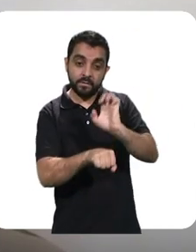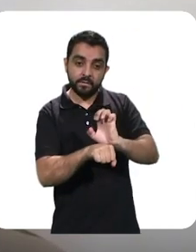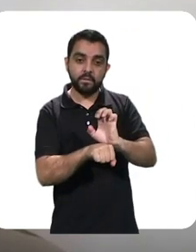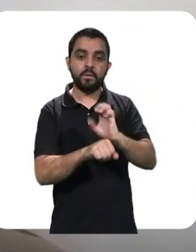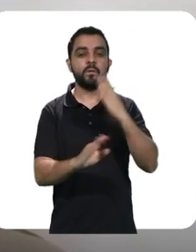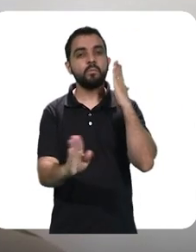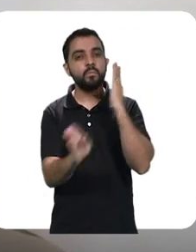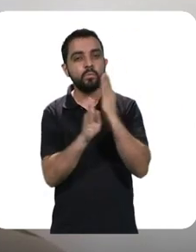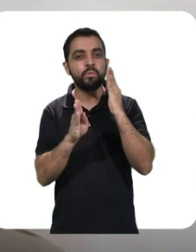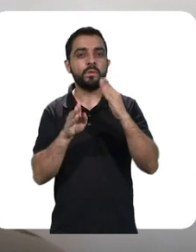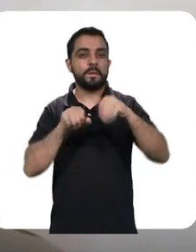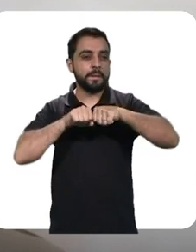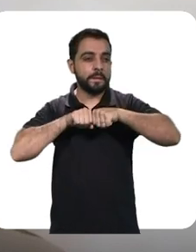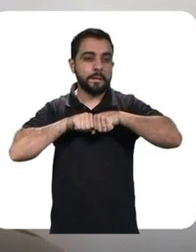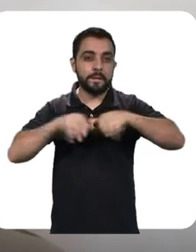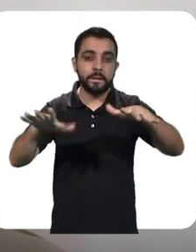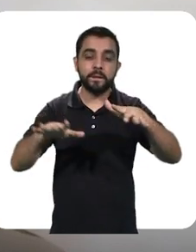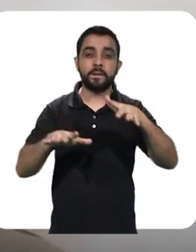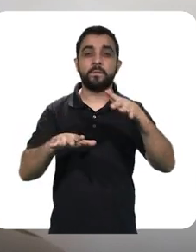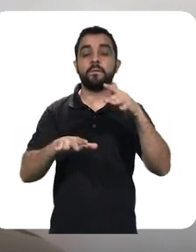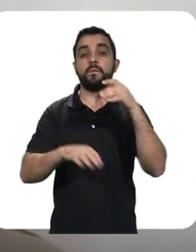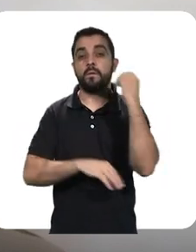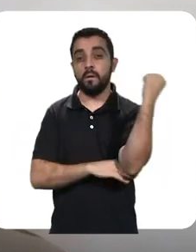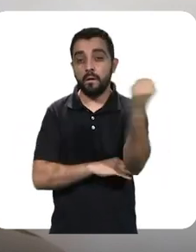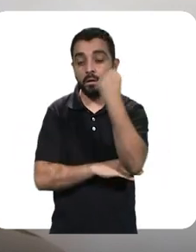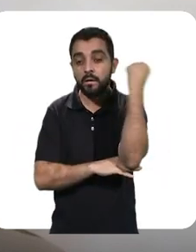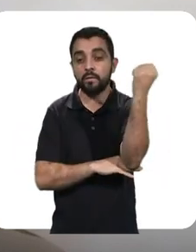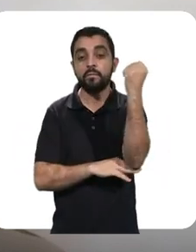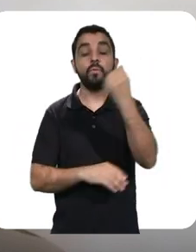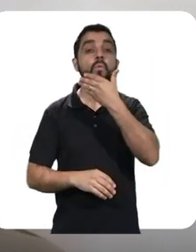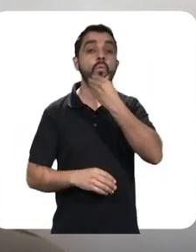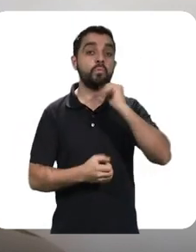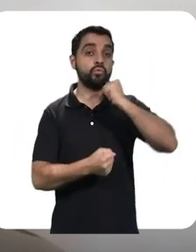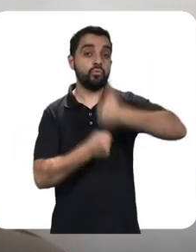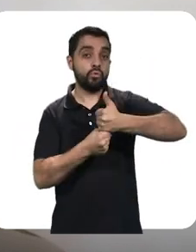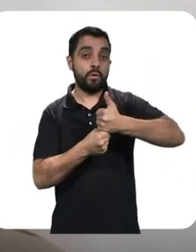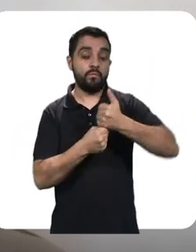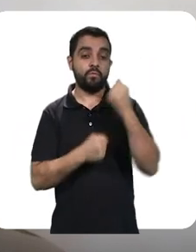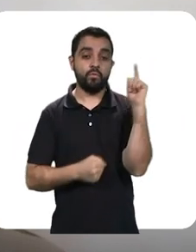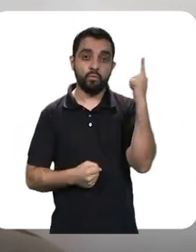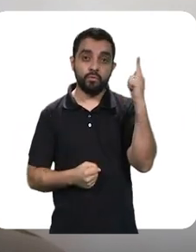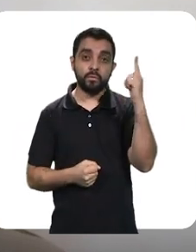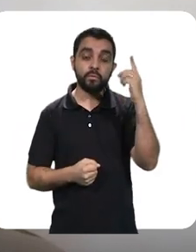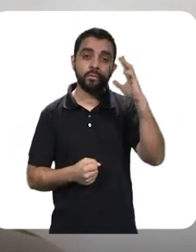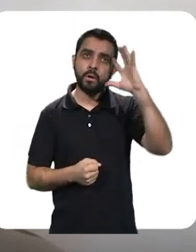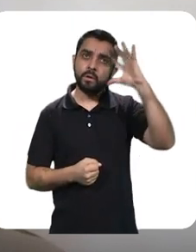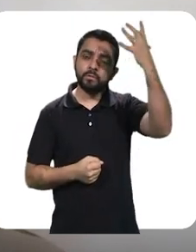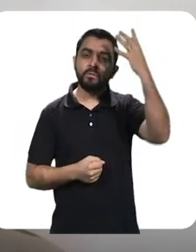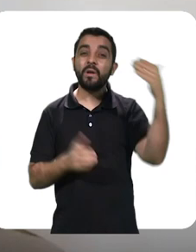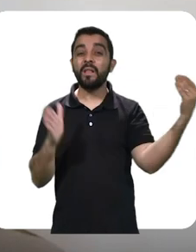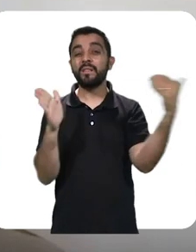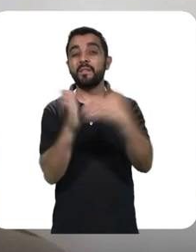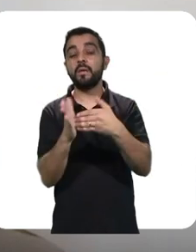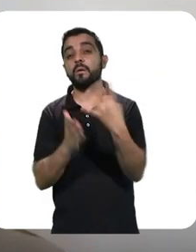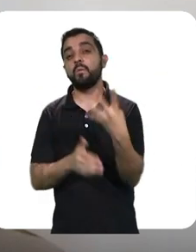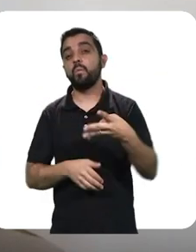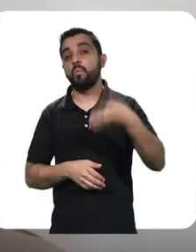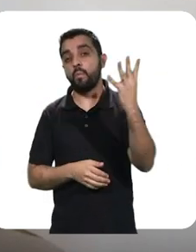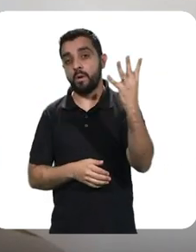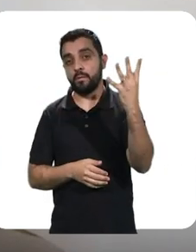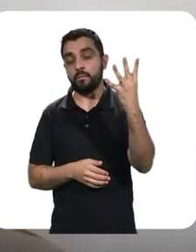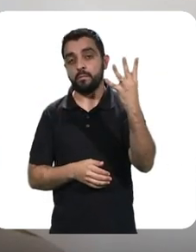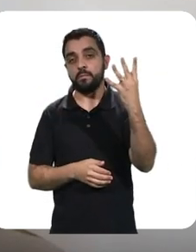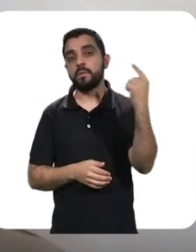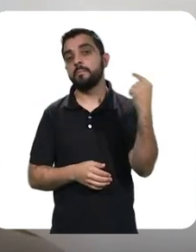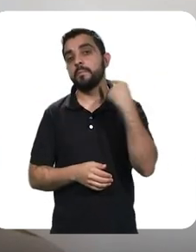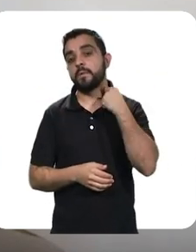Massachusetts, pela evolução, pela progressão da pandemia aqui, o governador decidiu 4 de maio. Então, assim,